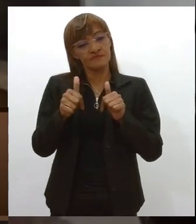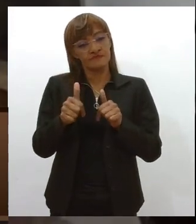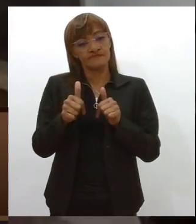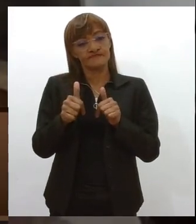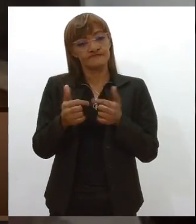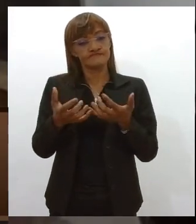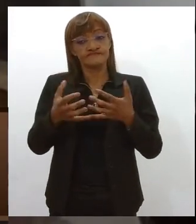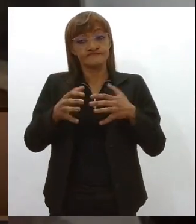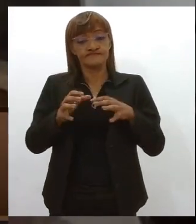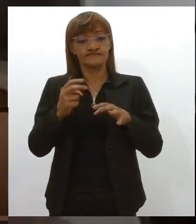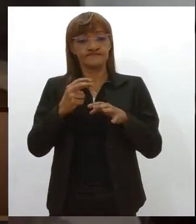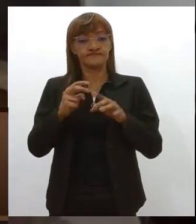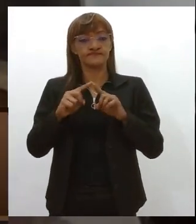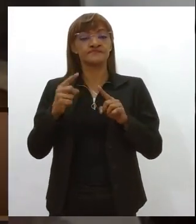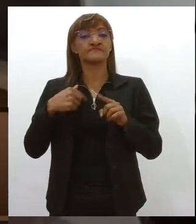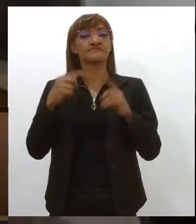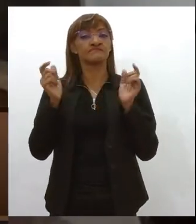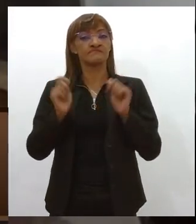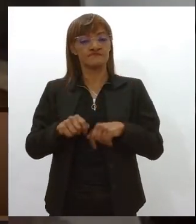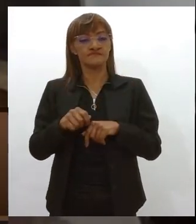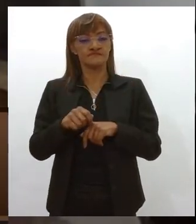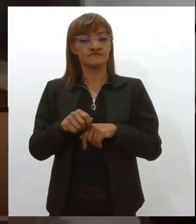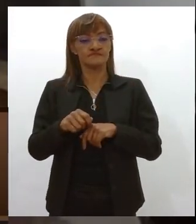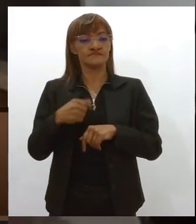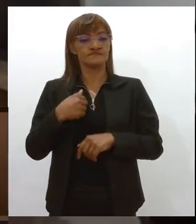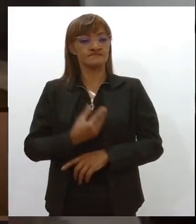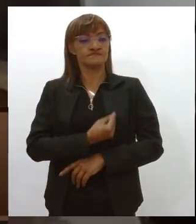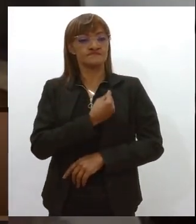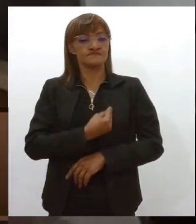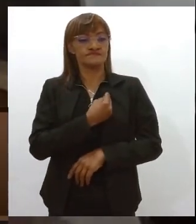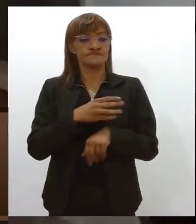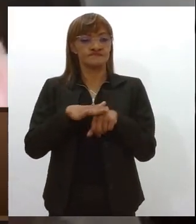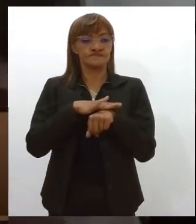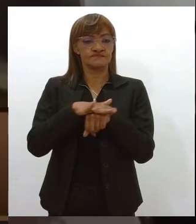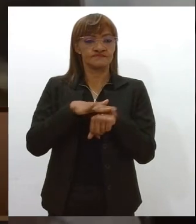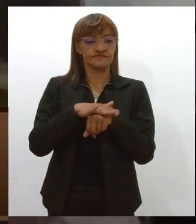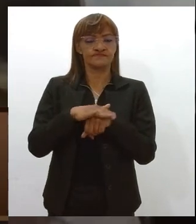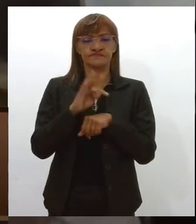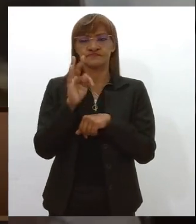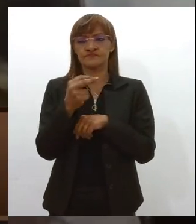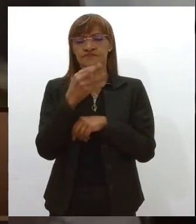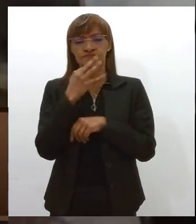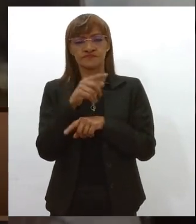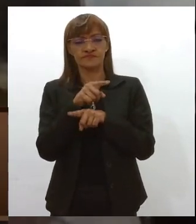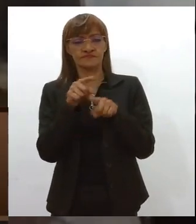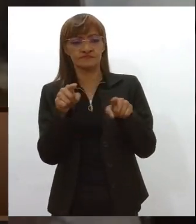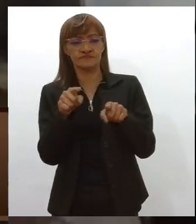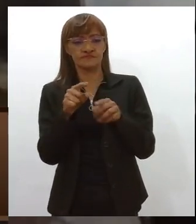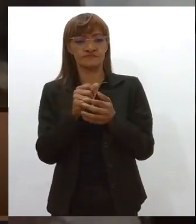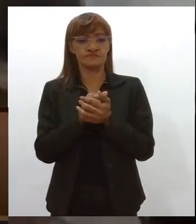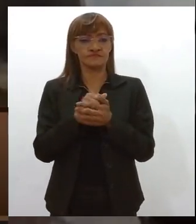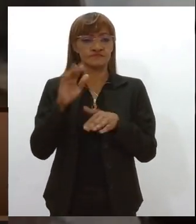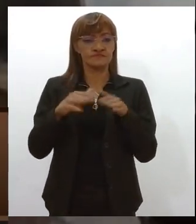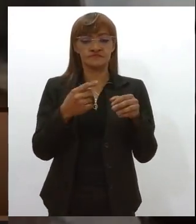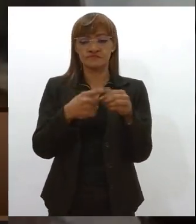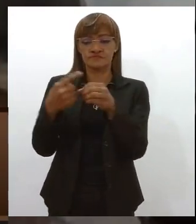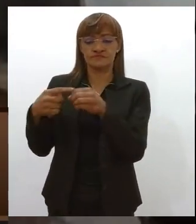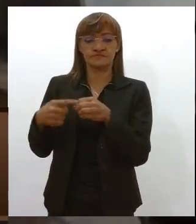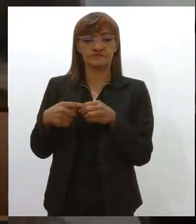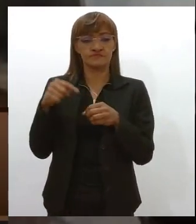sou a mãe possível. Eu estou presente, eu converso, eu sei o que acontece. Era, às vezes, andando pelos municípios aqui de Sergipe, que eu